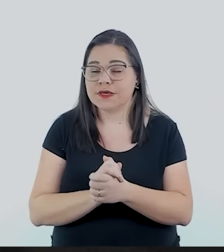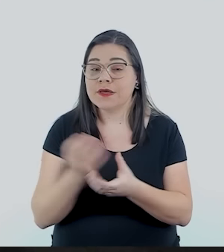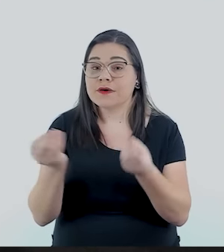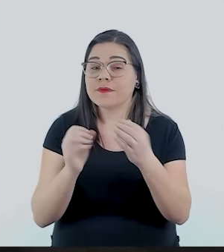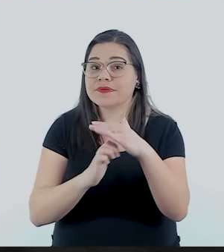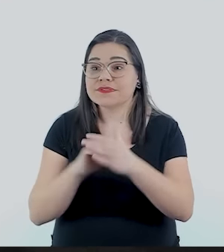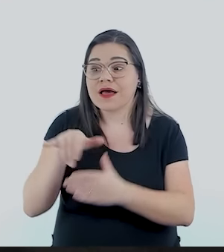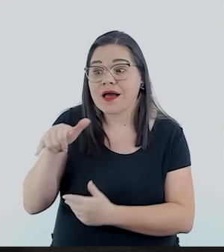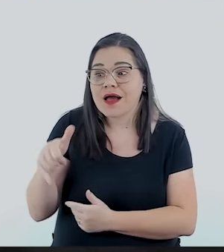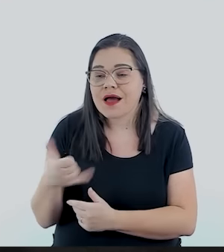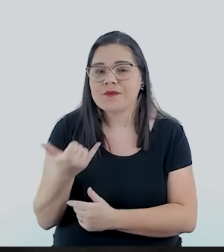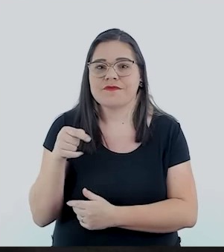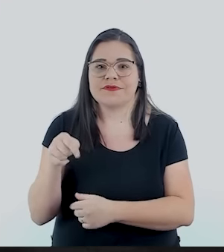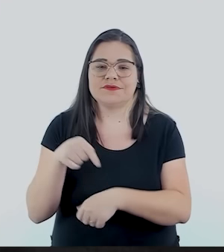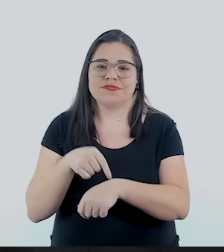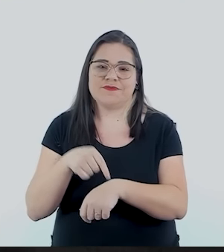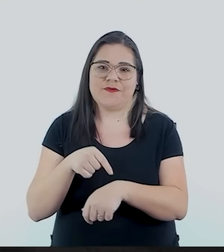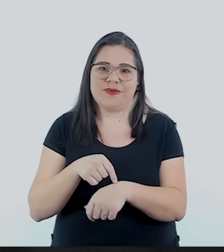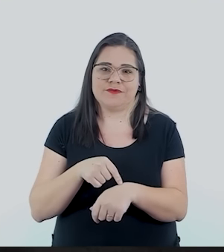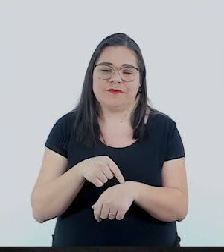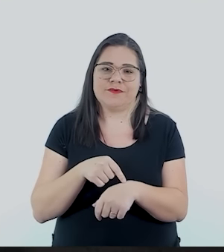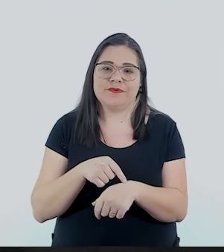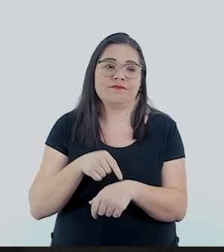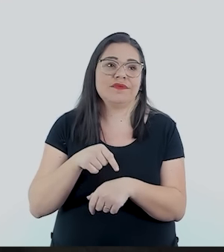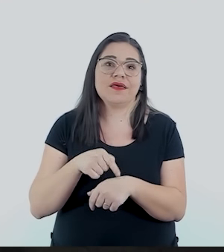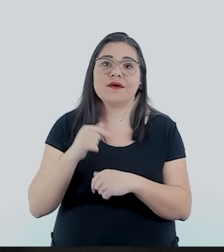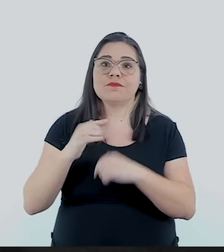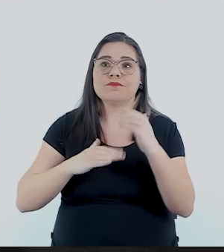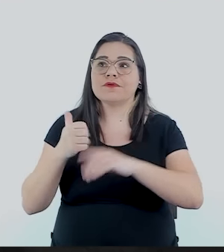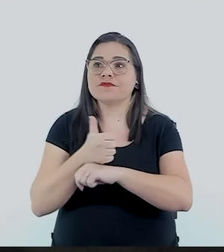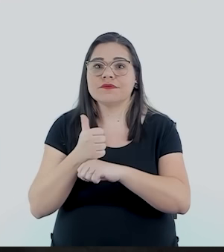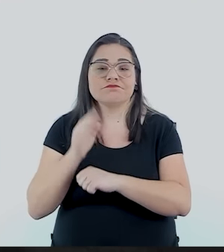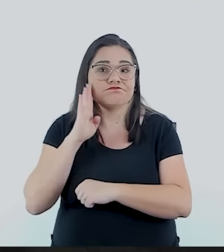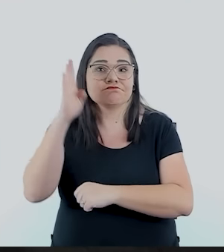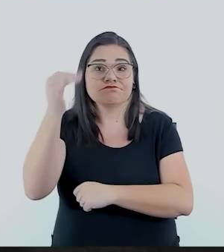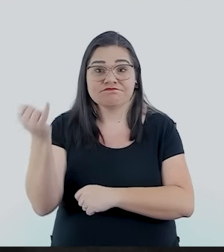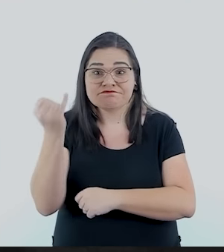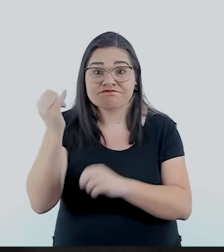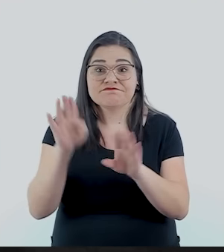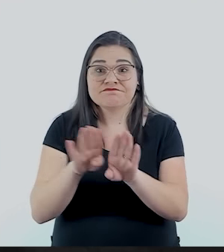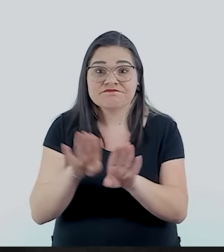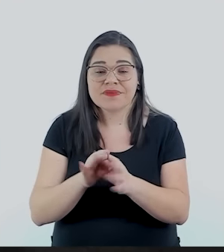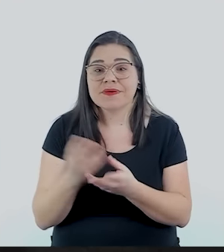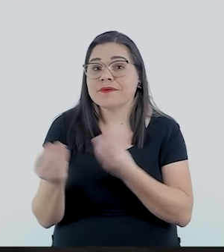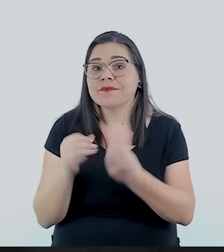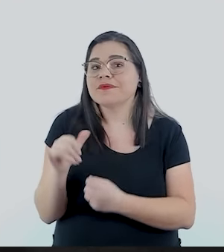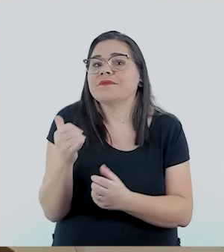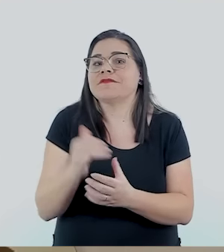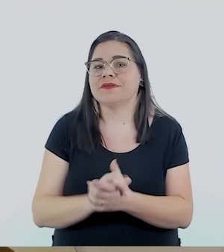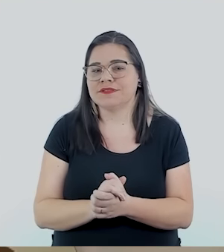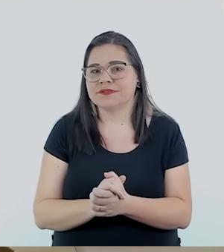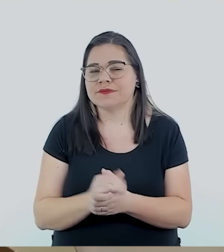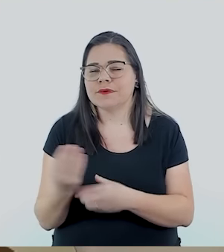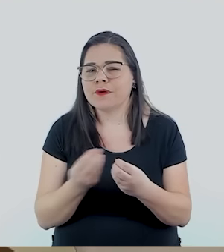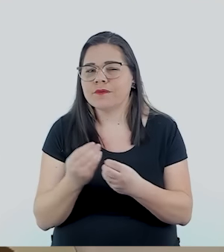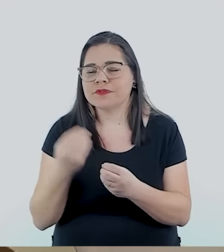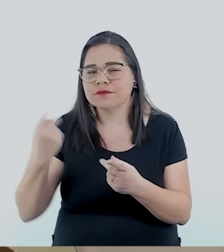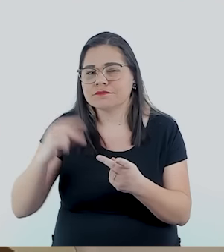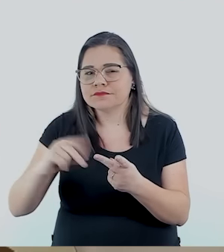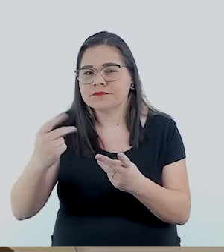aproveitando esse momento que é o suprassumo de um profissional como eles estão aproveitando como é que eles estão dando aquele